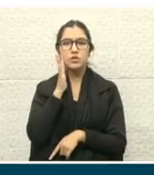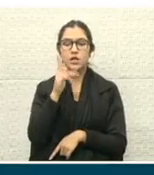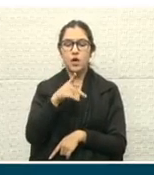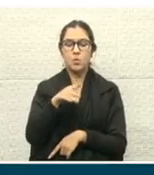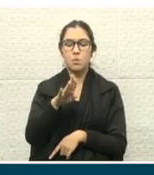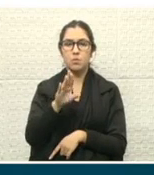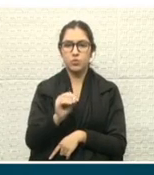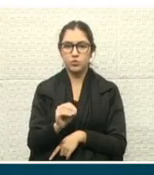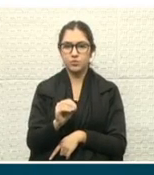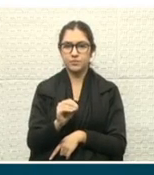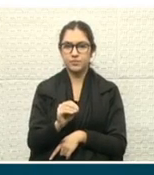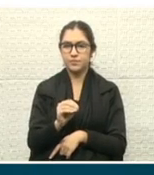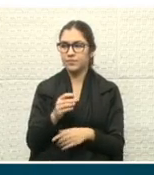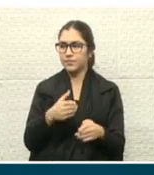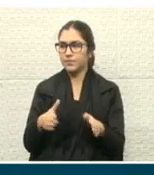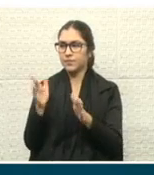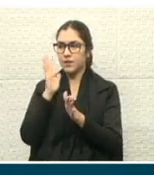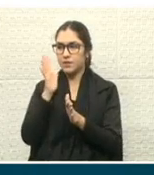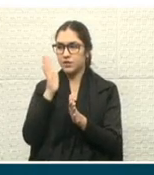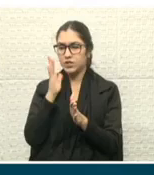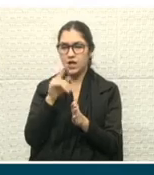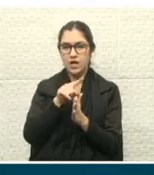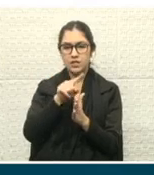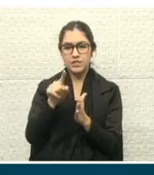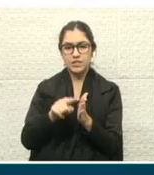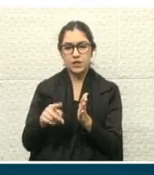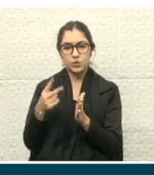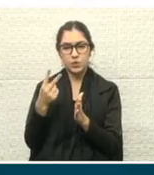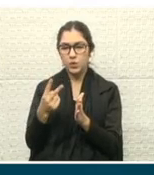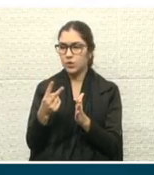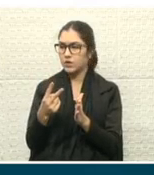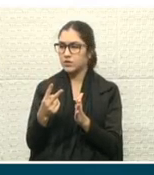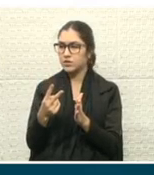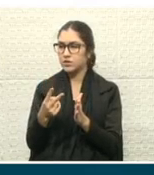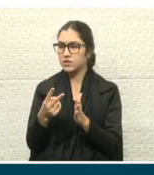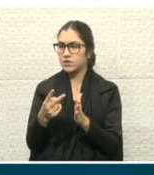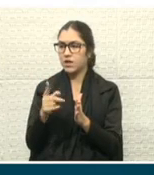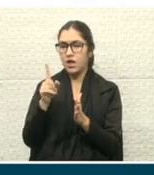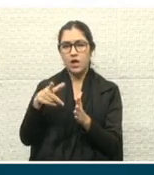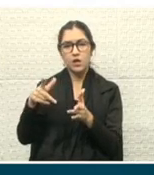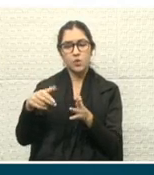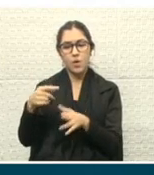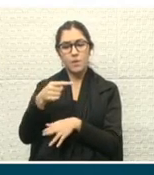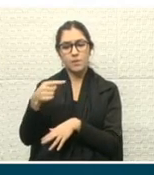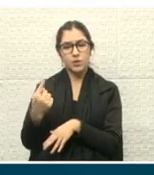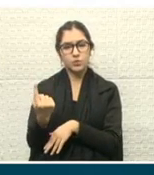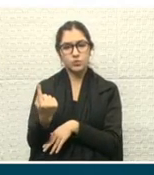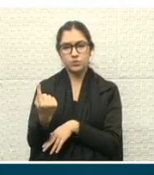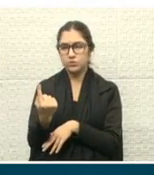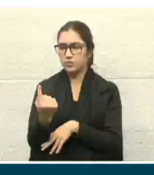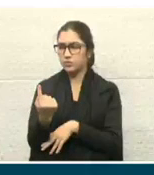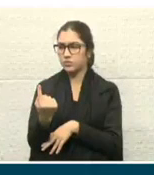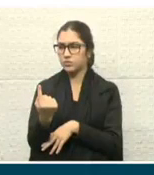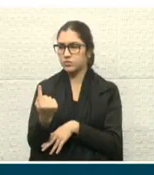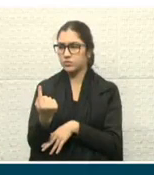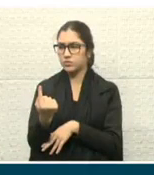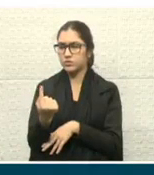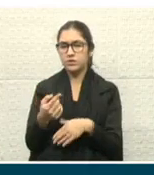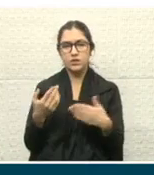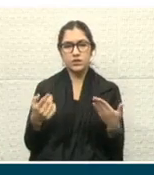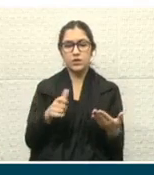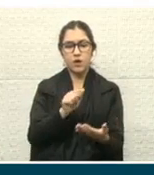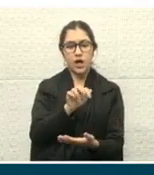puro. A parte imaginária do Z2 é igual a menos 1.